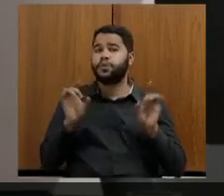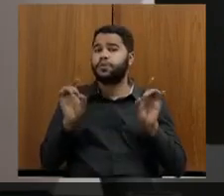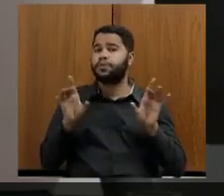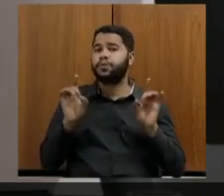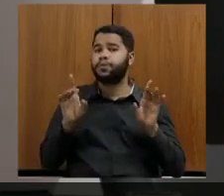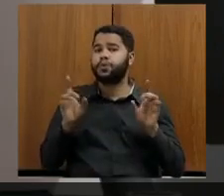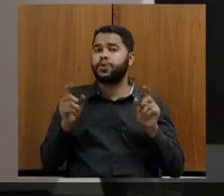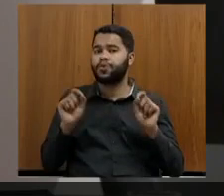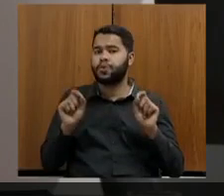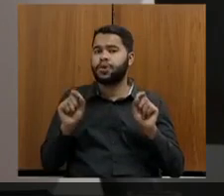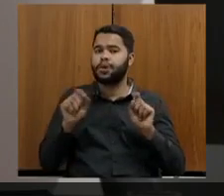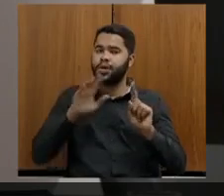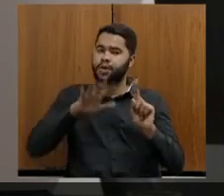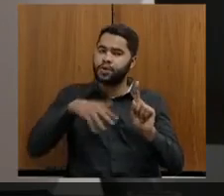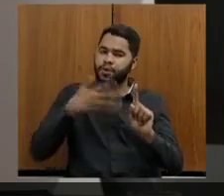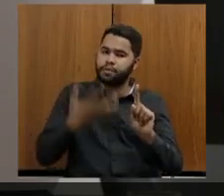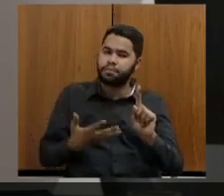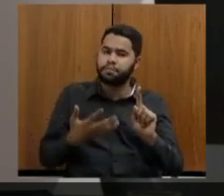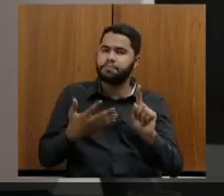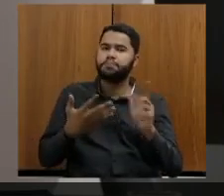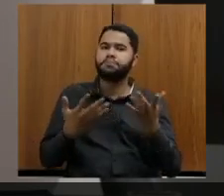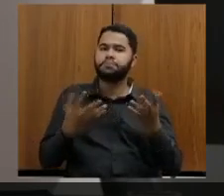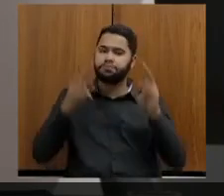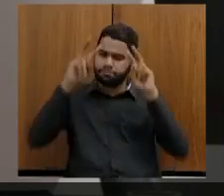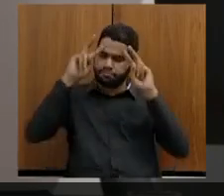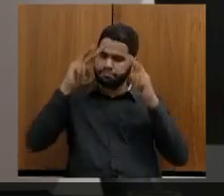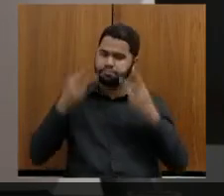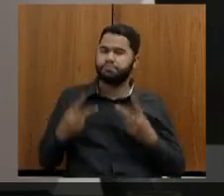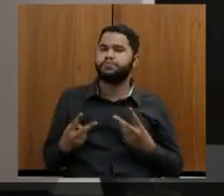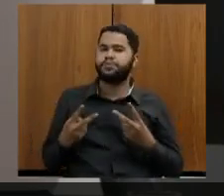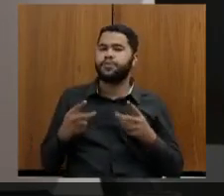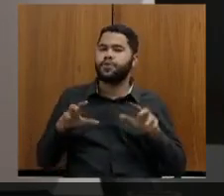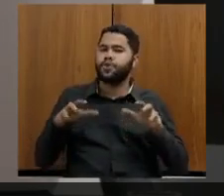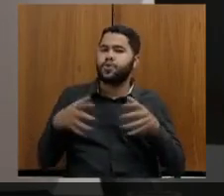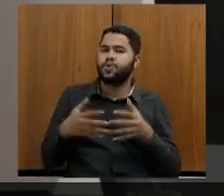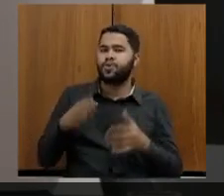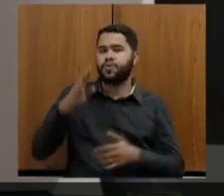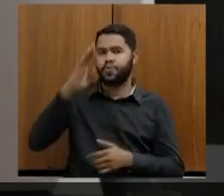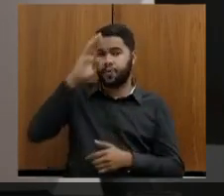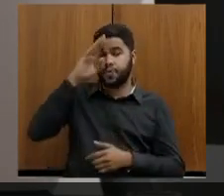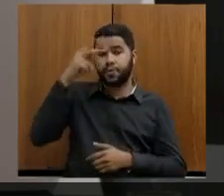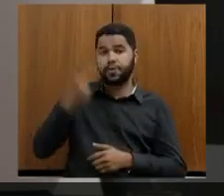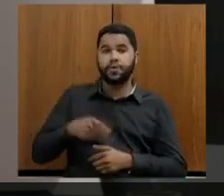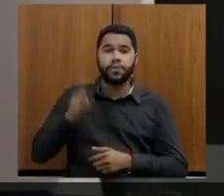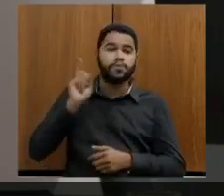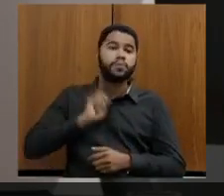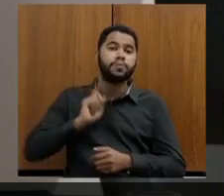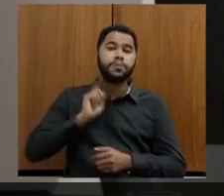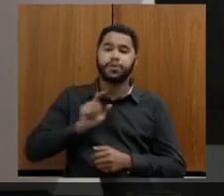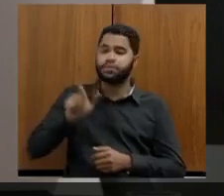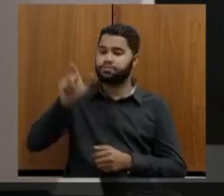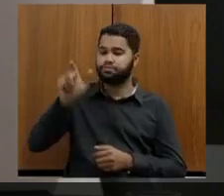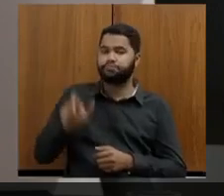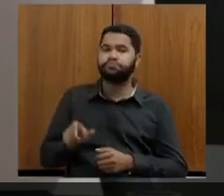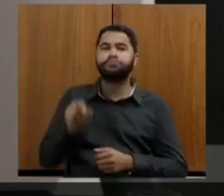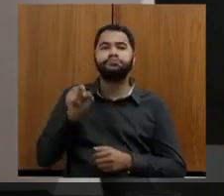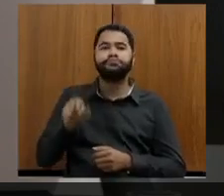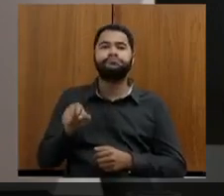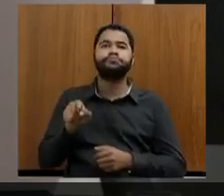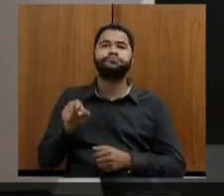especial em homenagem a referência ao corpo de bombeiros de Minas Gerais na pessoa